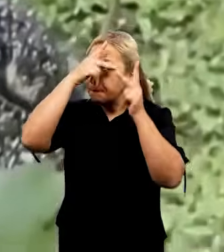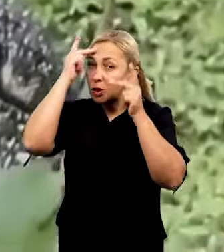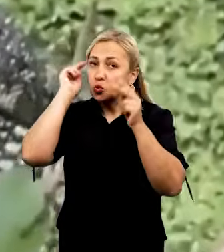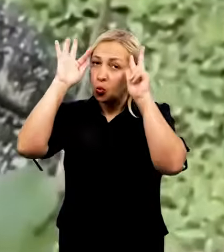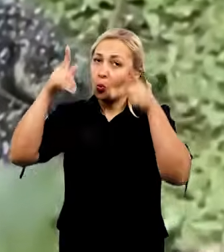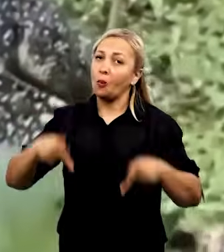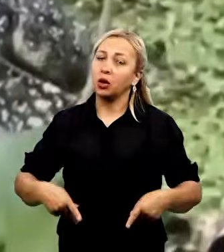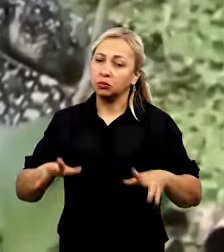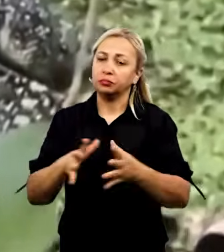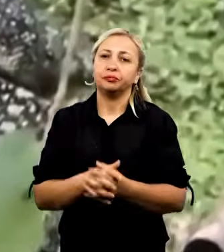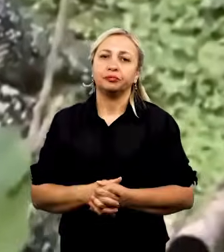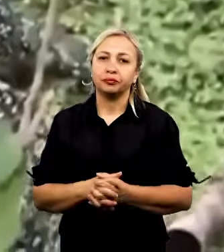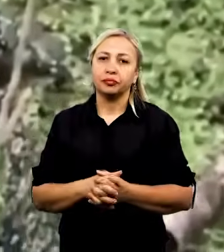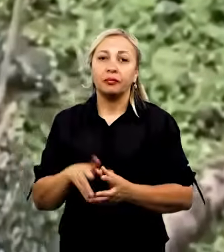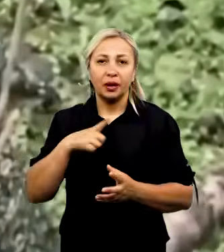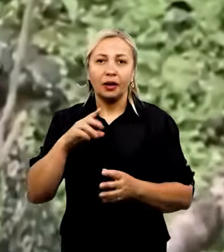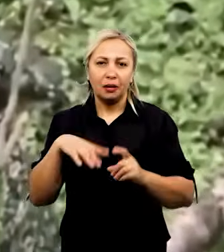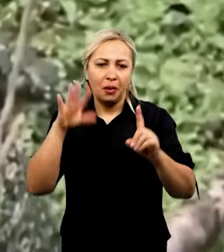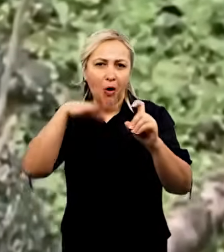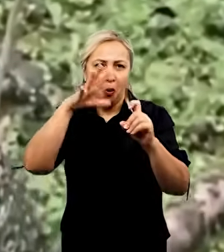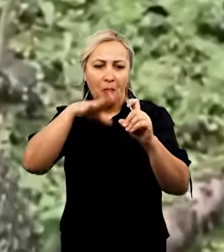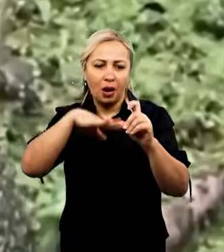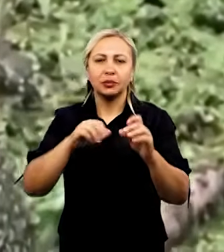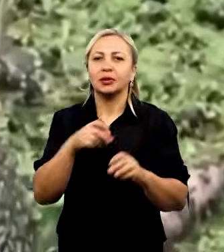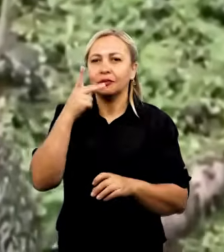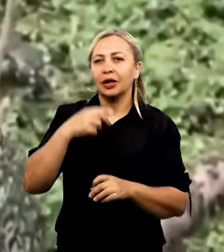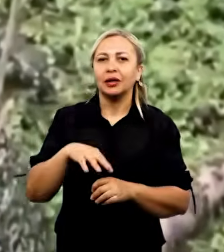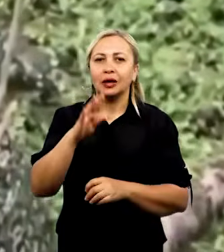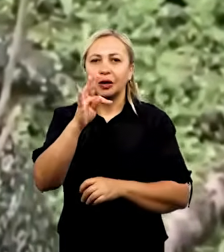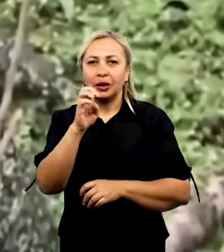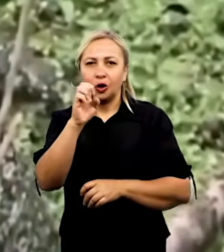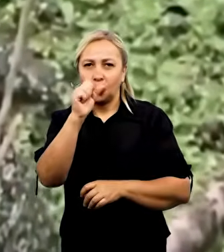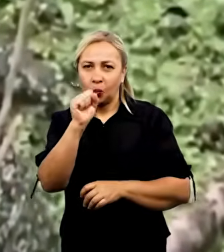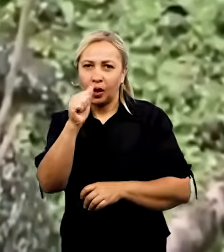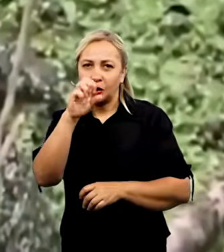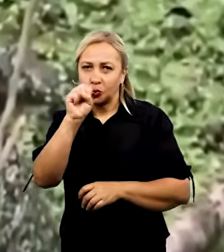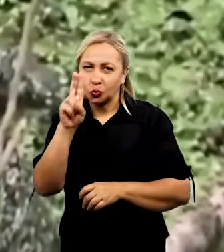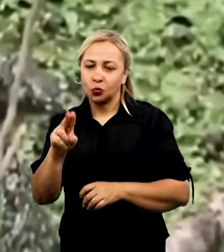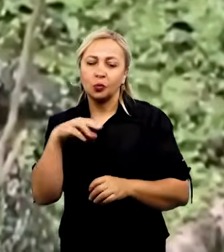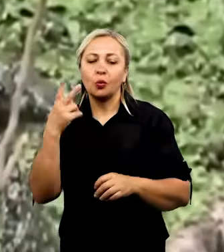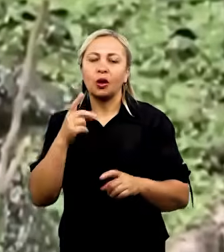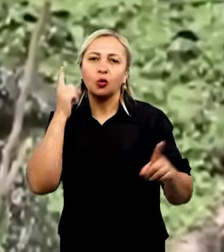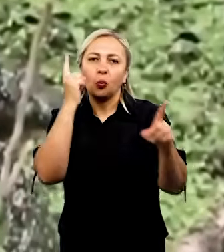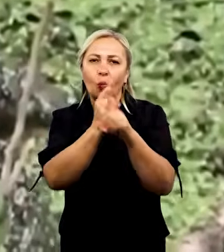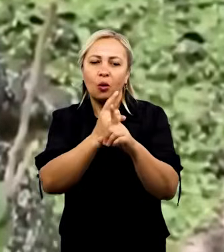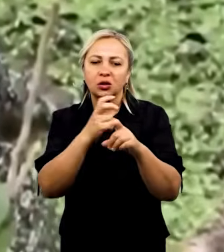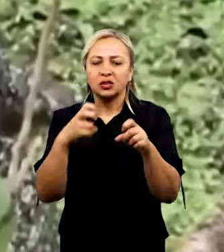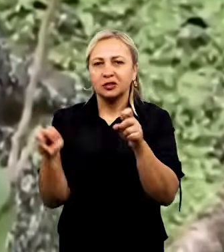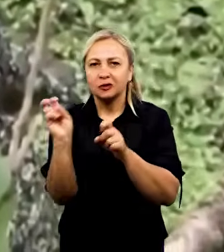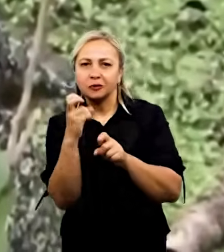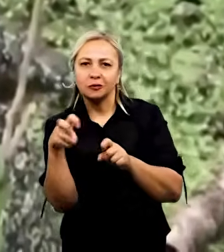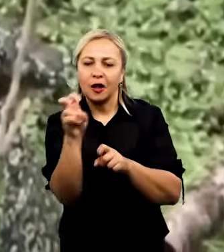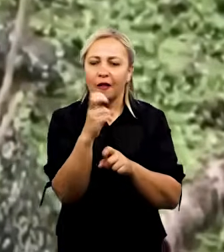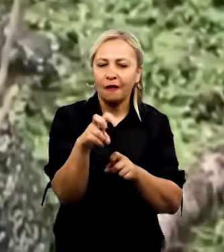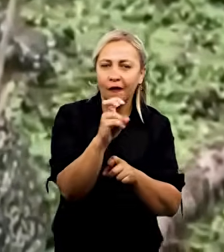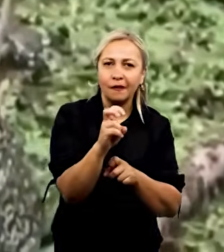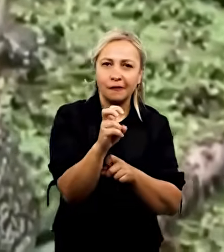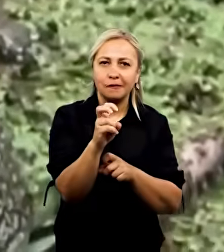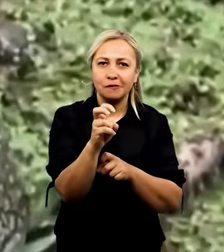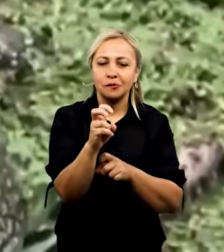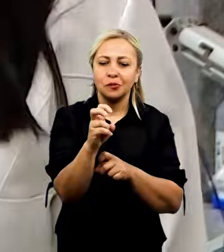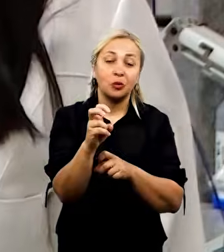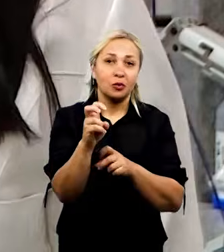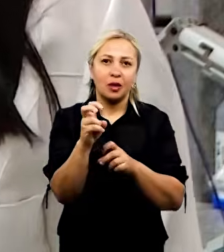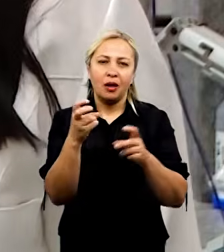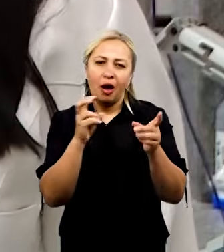mito popular de que esse tejuaçu, quando ele encontra uma serpente e